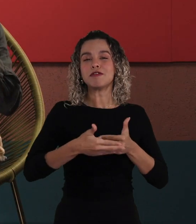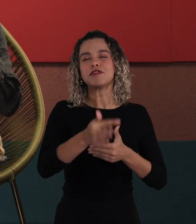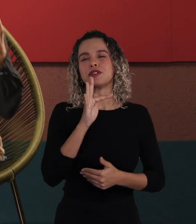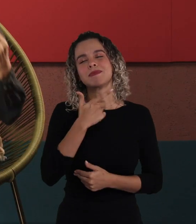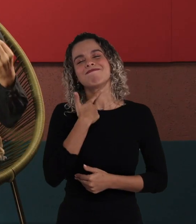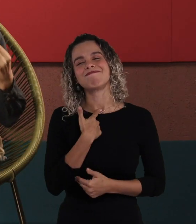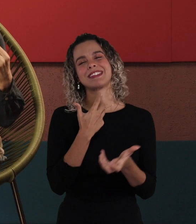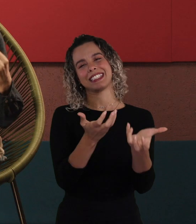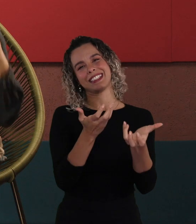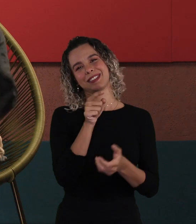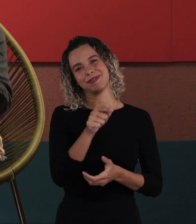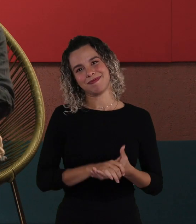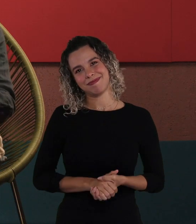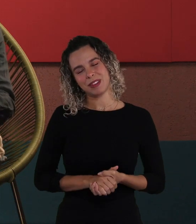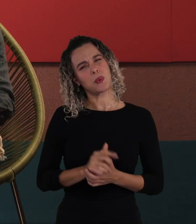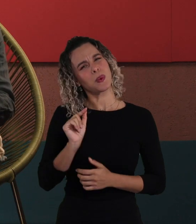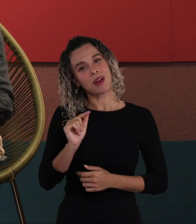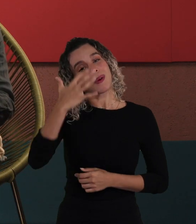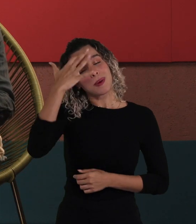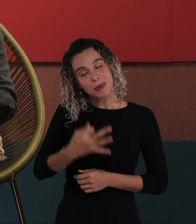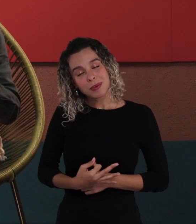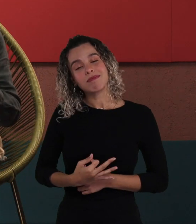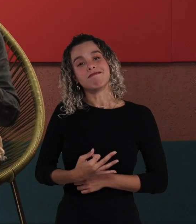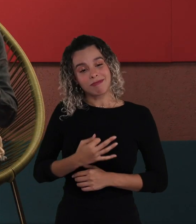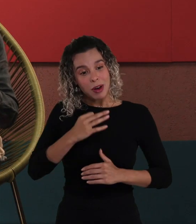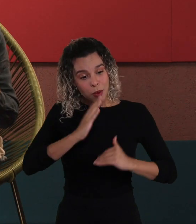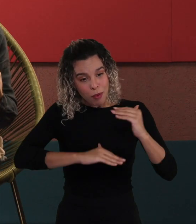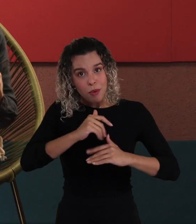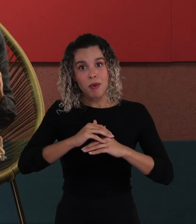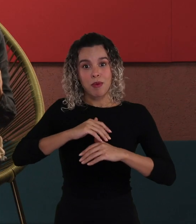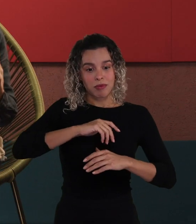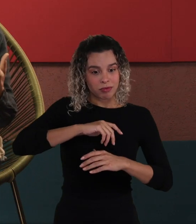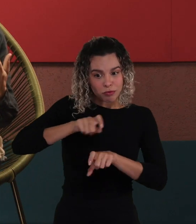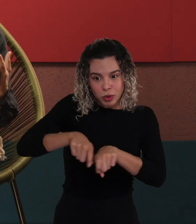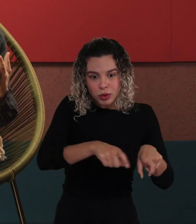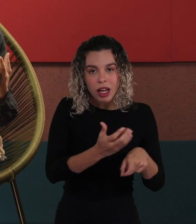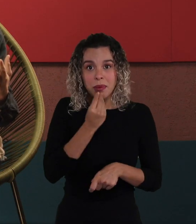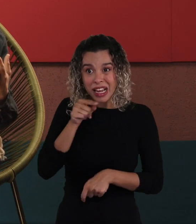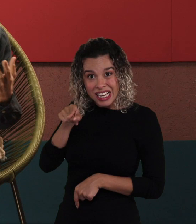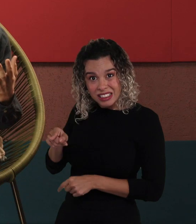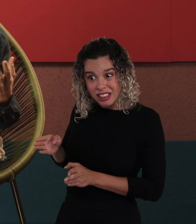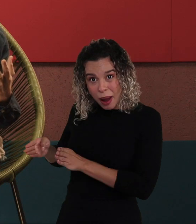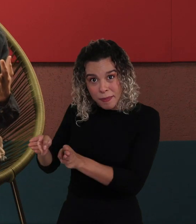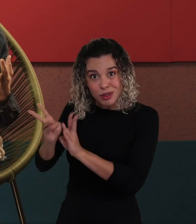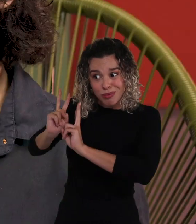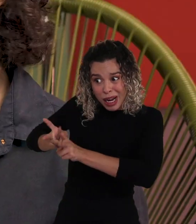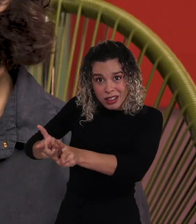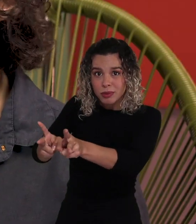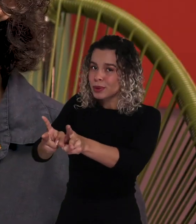terminar mostrando o futuro que eu gostaria de ver, que é entender que esse modo de produção do alimento é